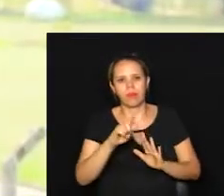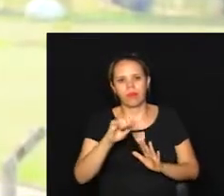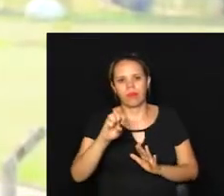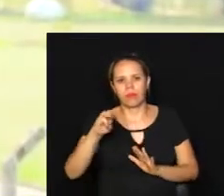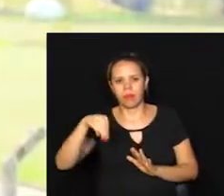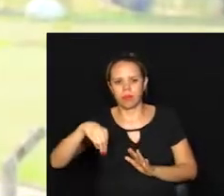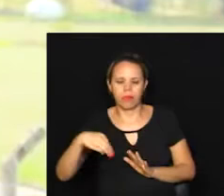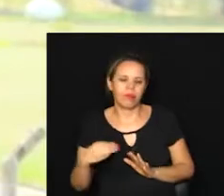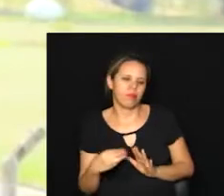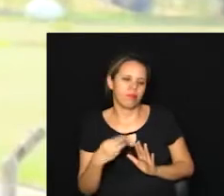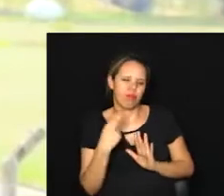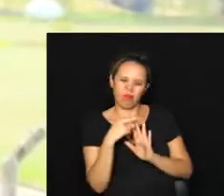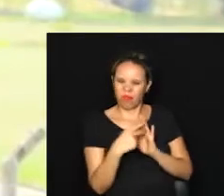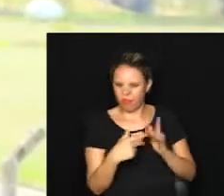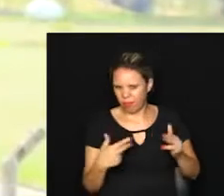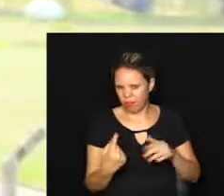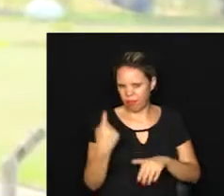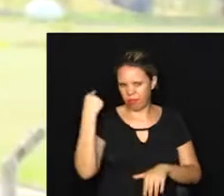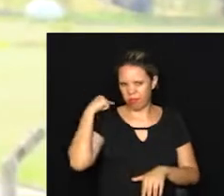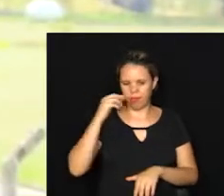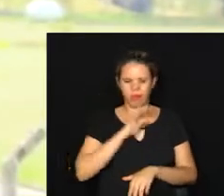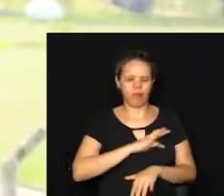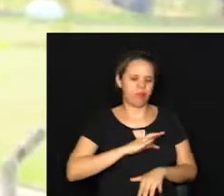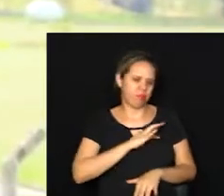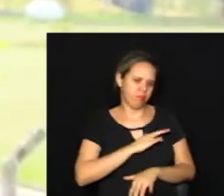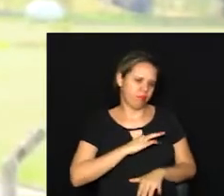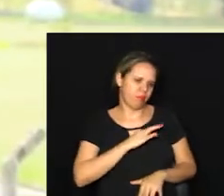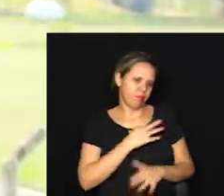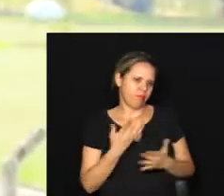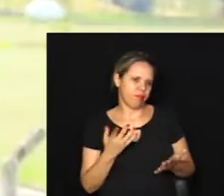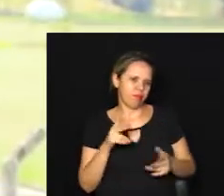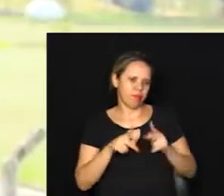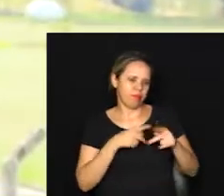Guto Ferreira, no passado Nelsinho Batista, o